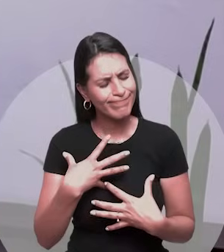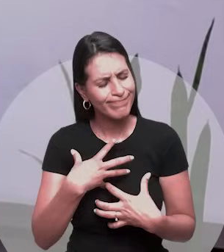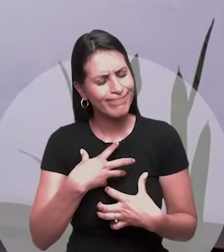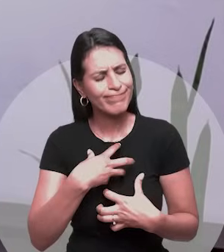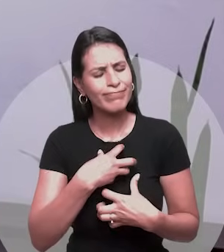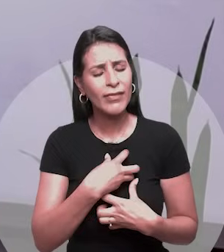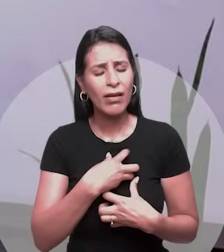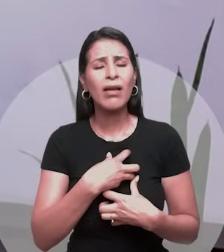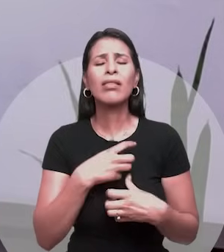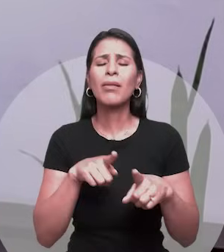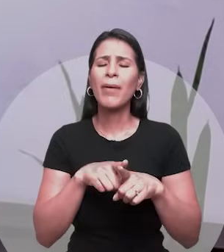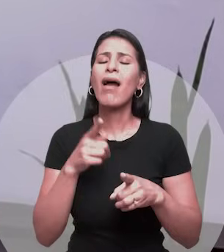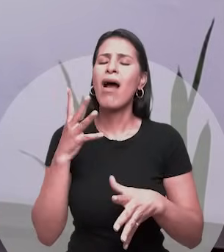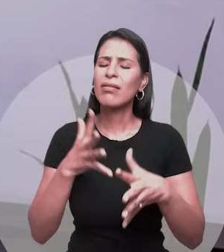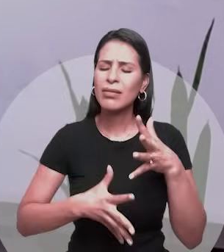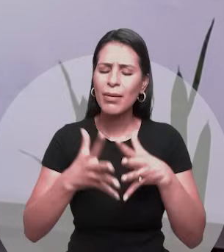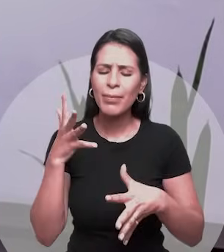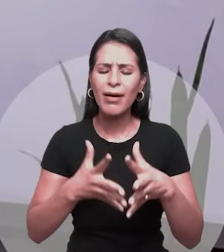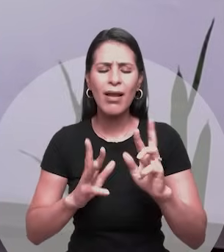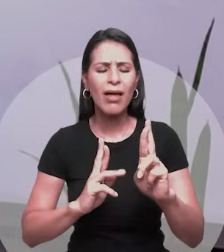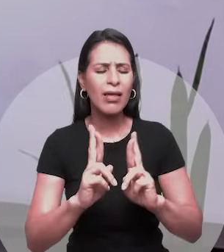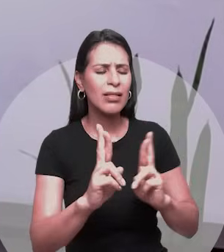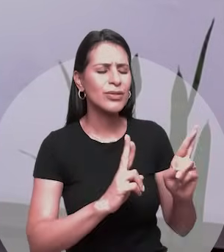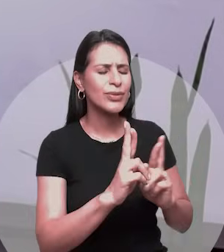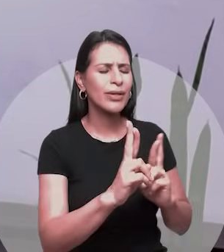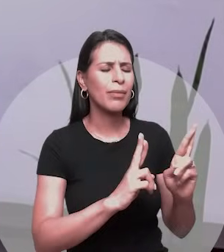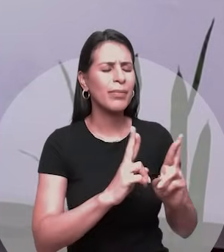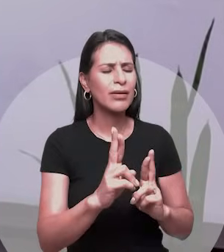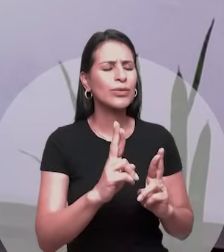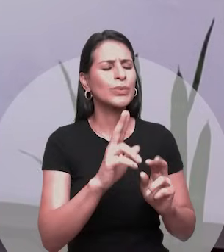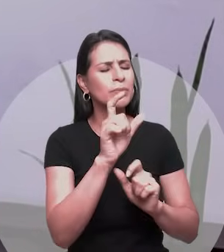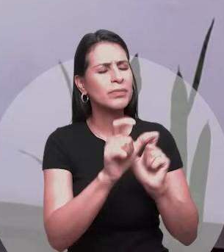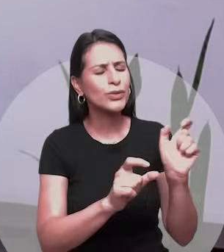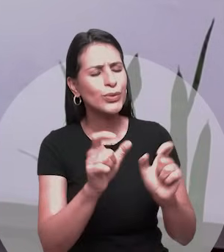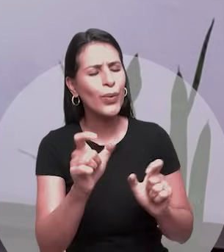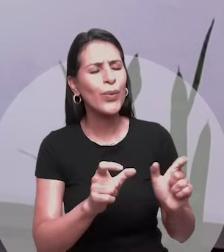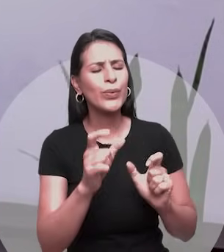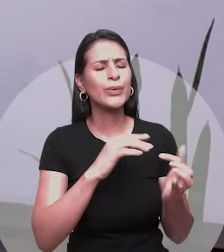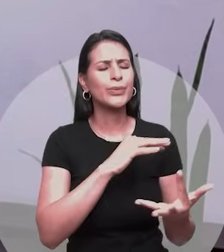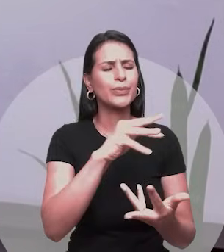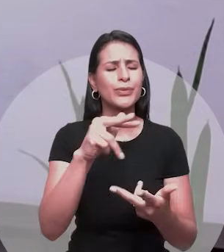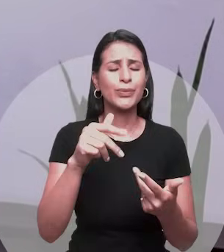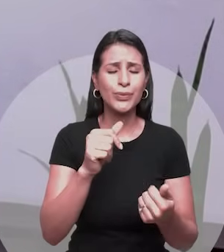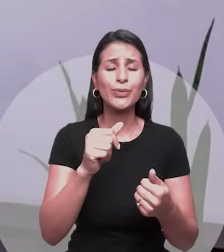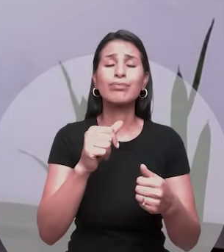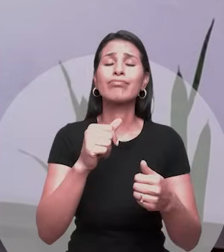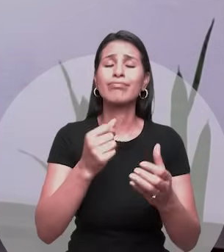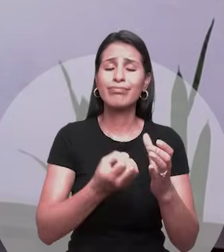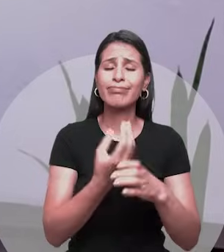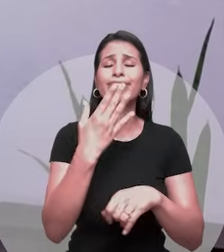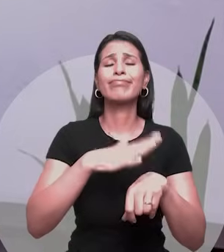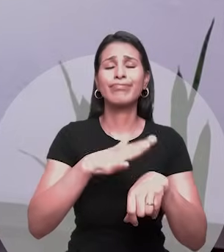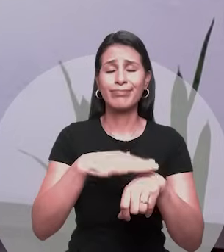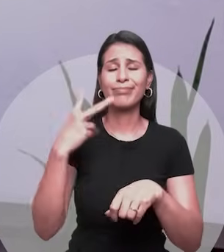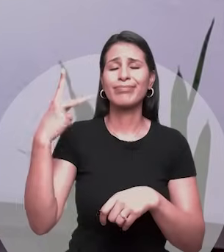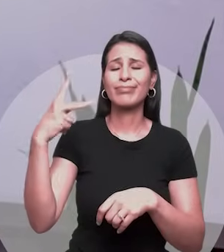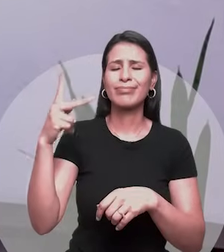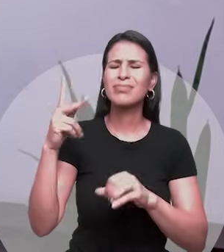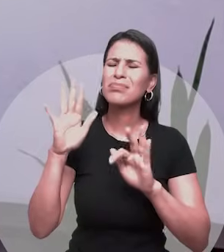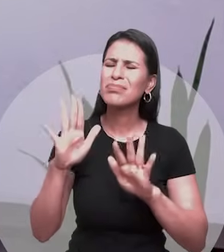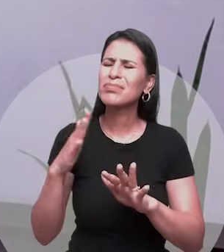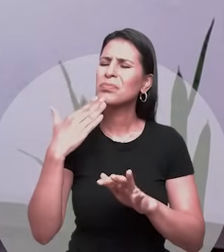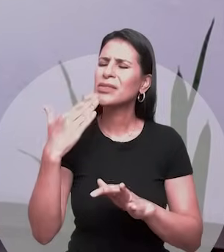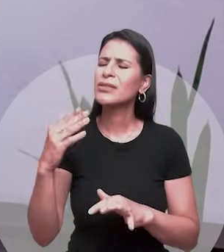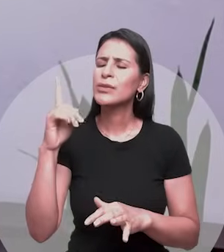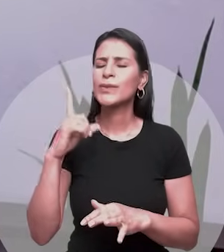afetam o nosso relacionamento com as pessoas e com o mundo que Tu criaste. Tens misericórdia de nós, Senhor, e